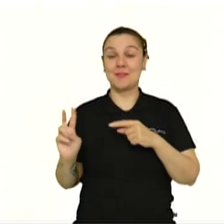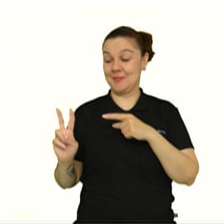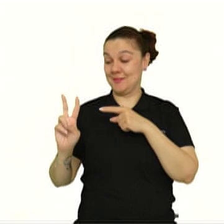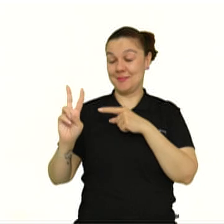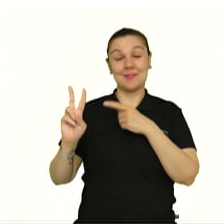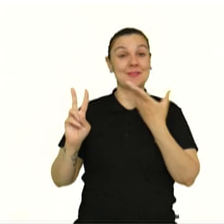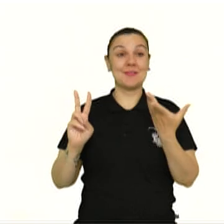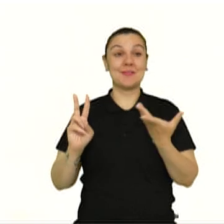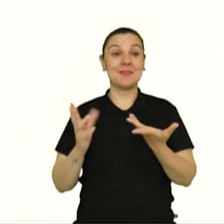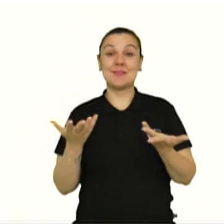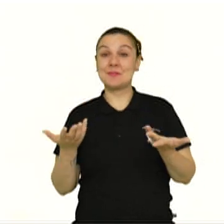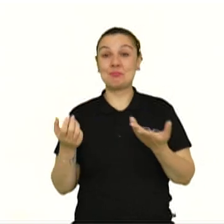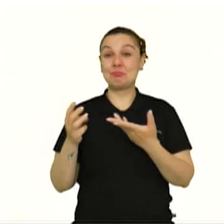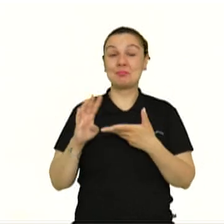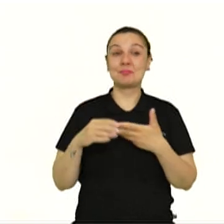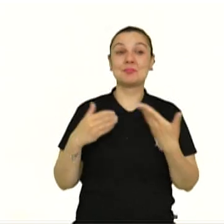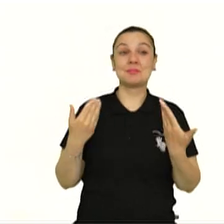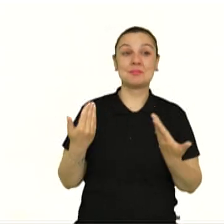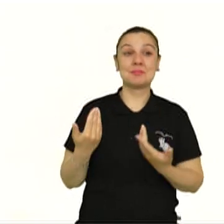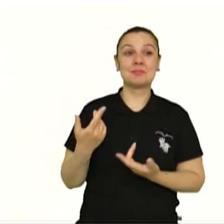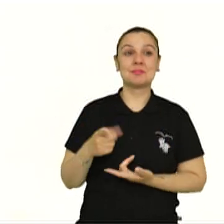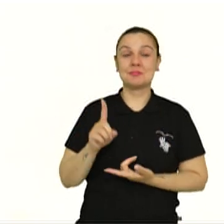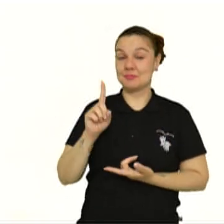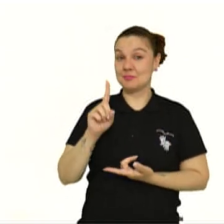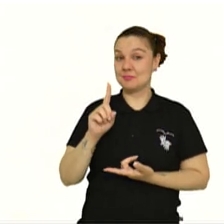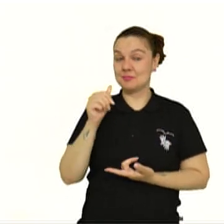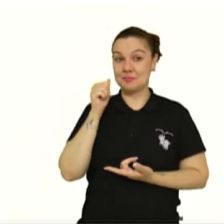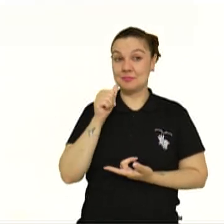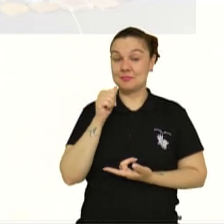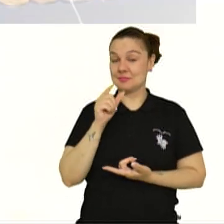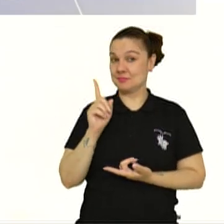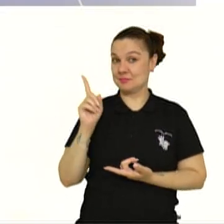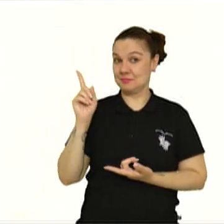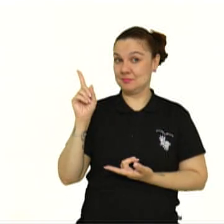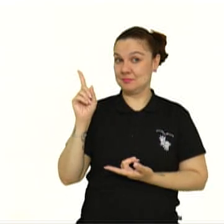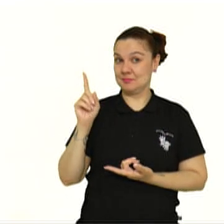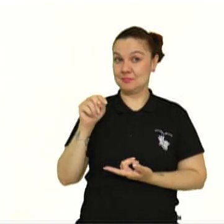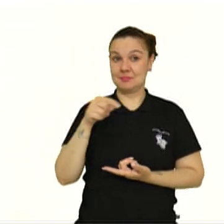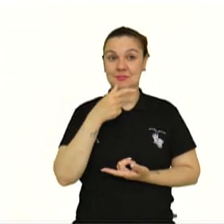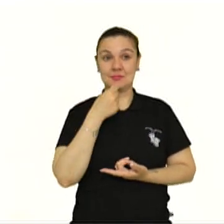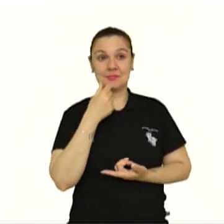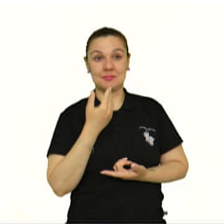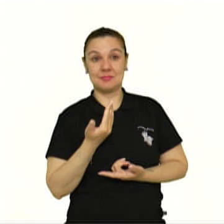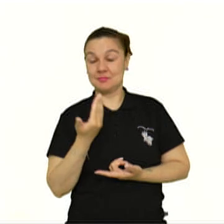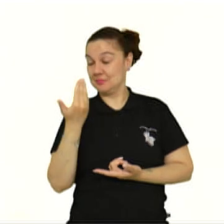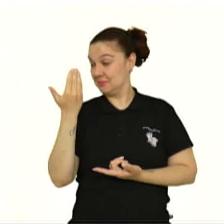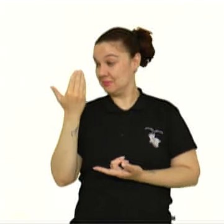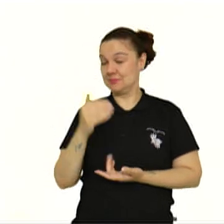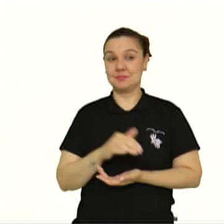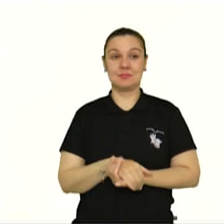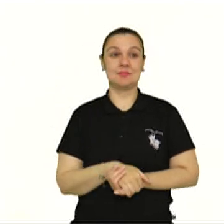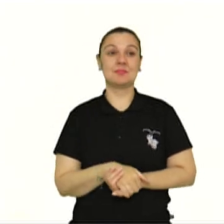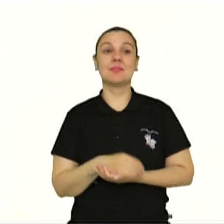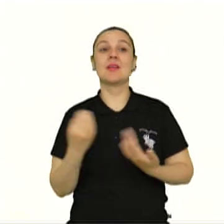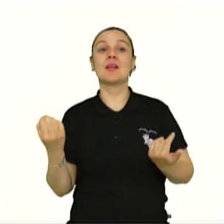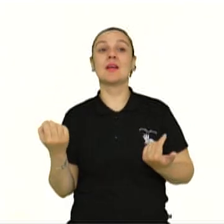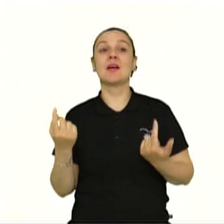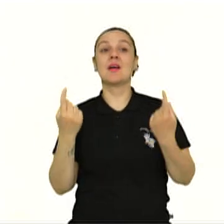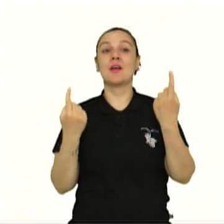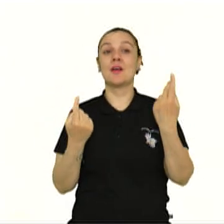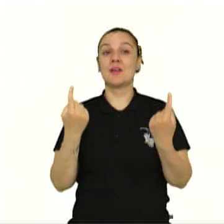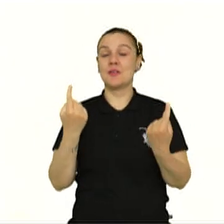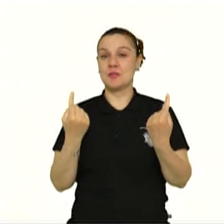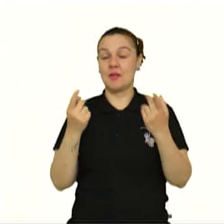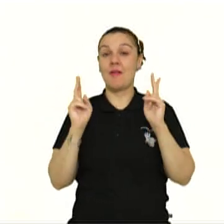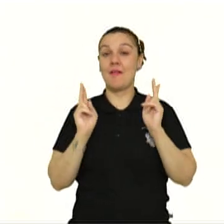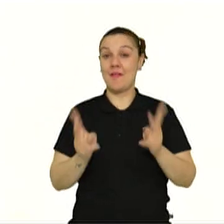né, a nossa pergunta é: quem são essas pessoas aí? Essa atleta e aquele atleta, eles são da